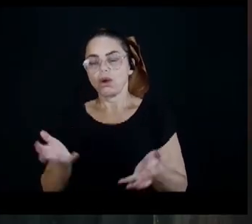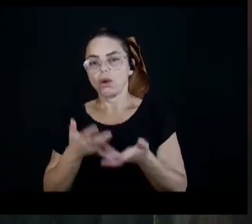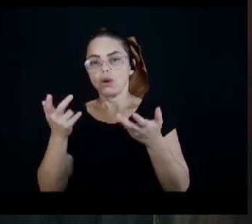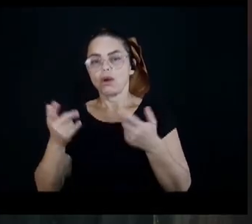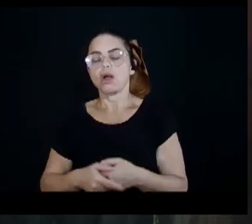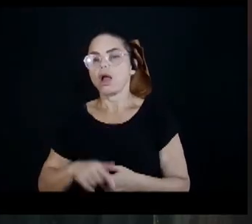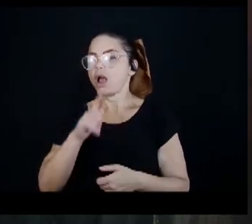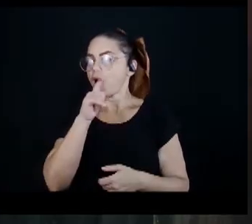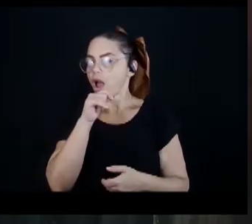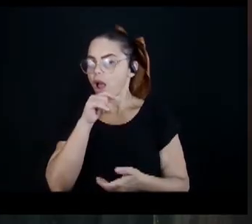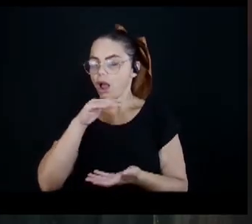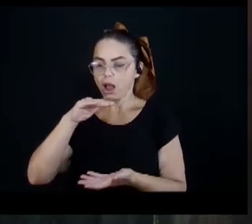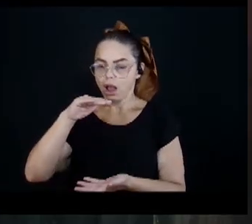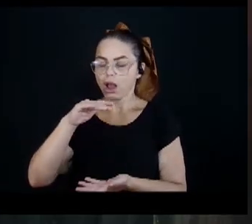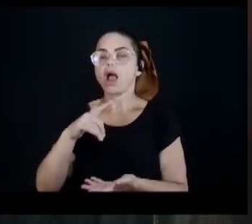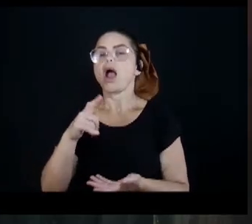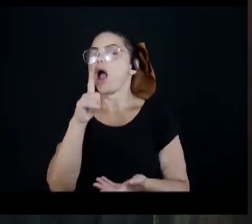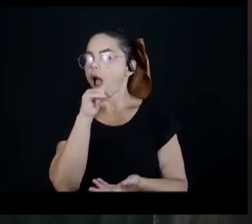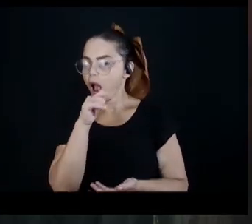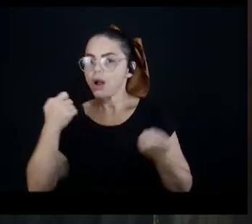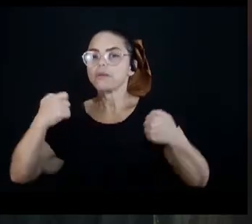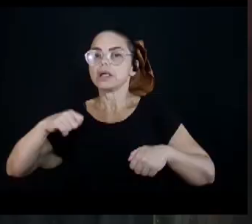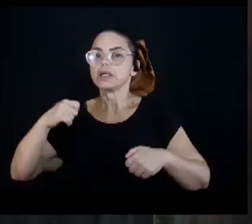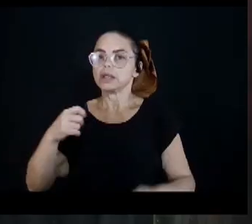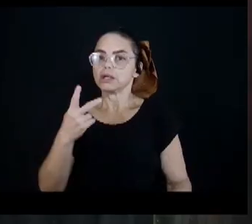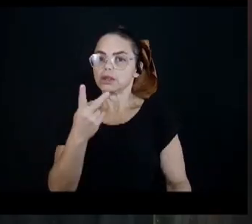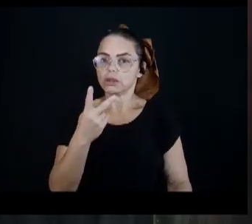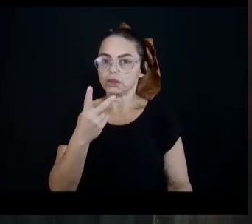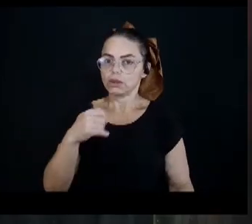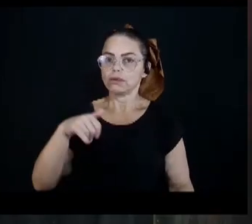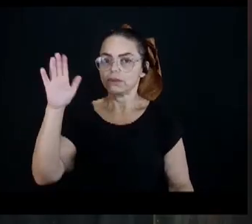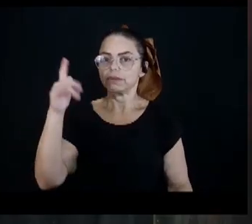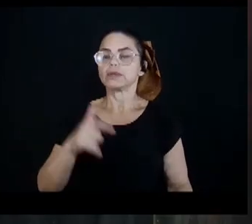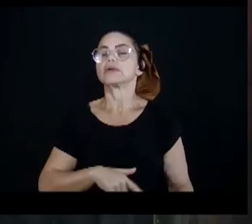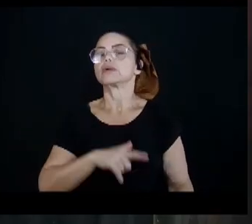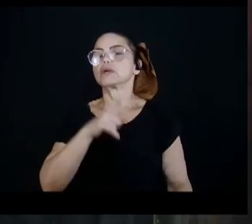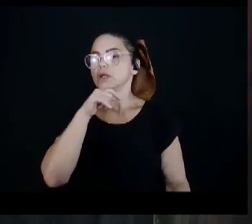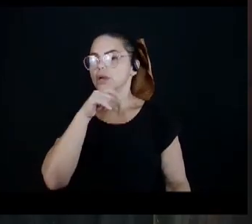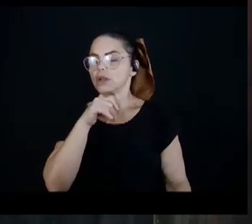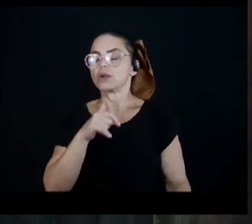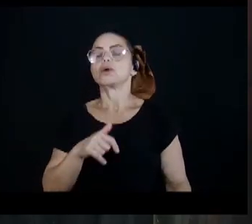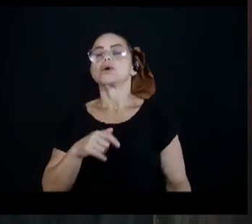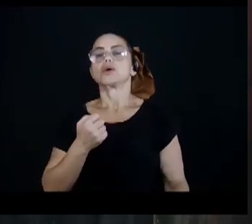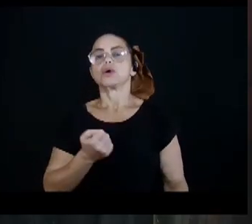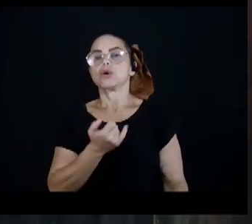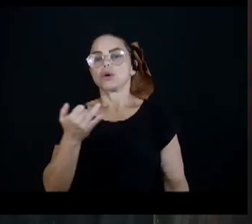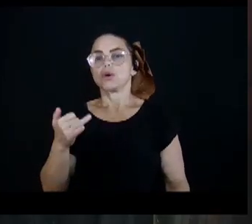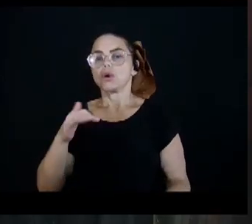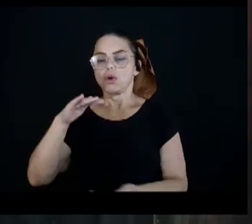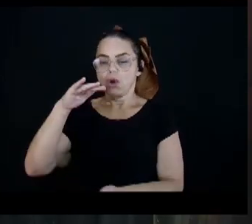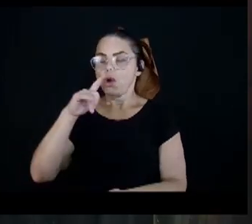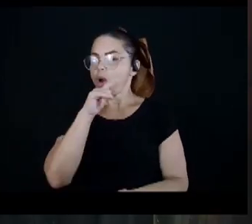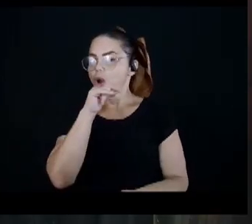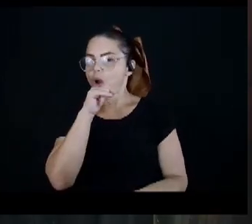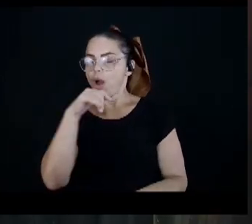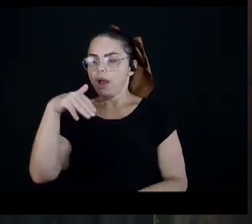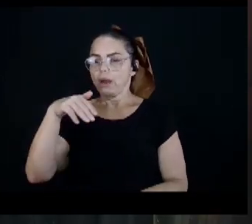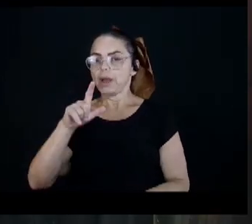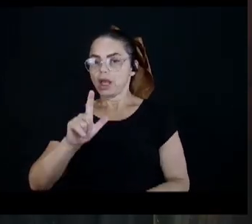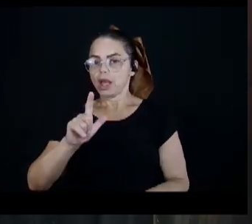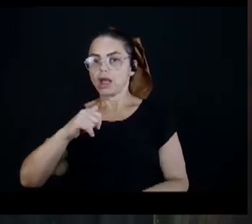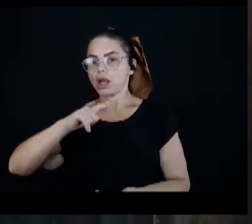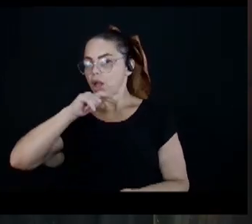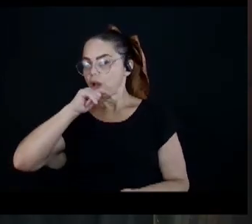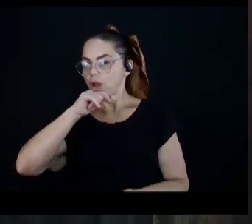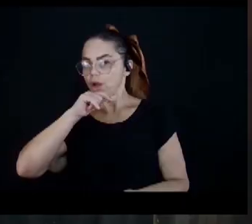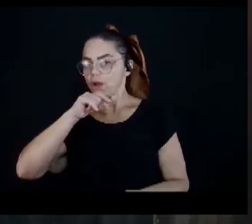que a gente prendeu 2 litros d'água, já está fora, já tem a quantidade de ml de água vezes quilo que